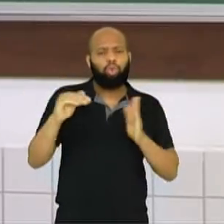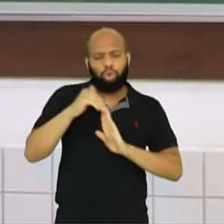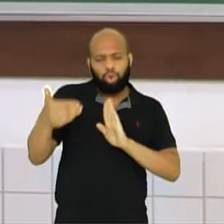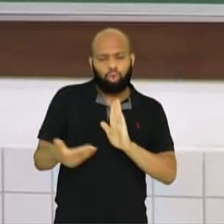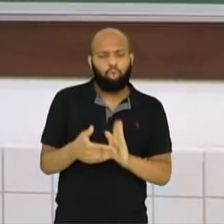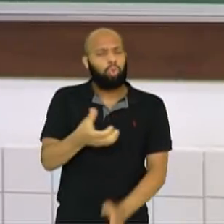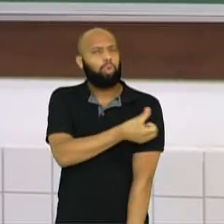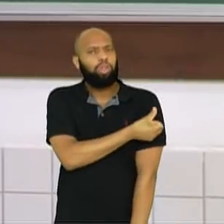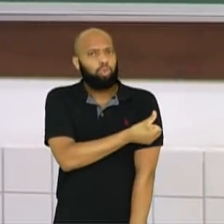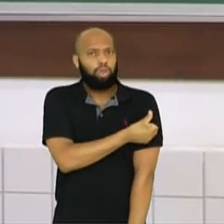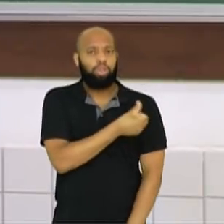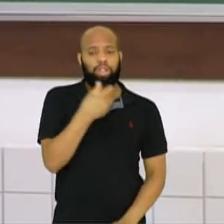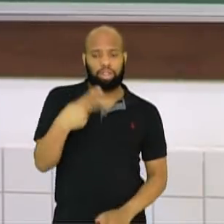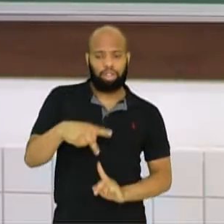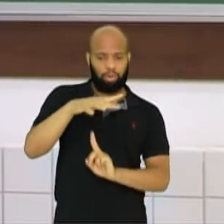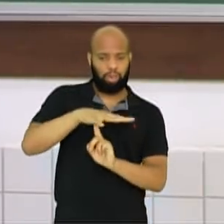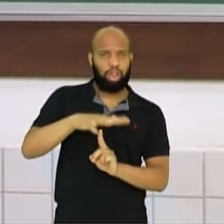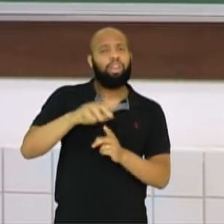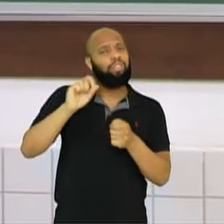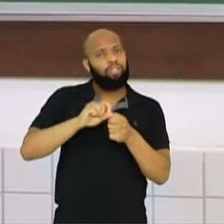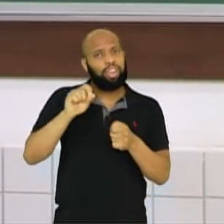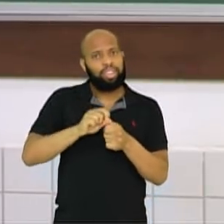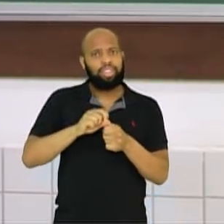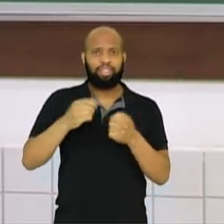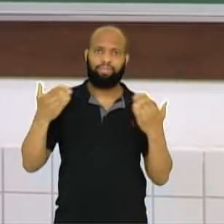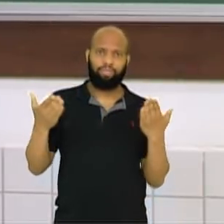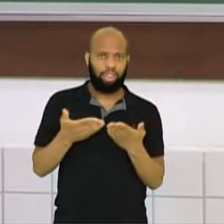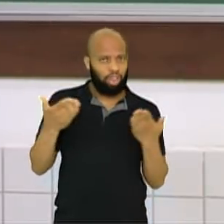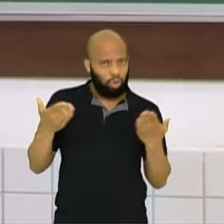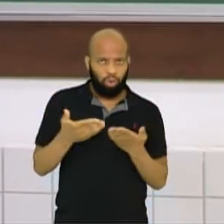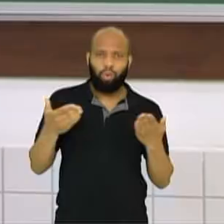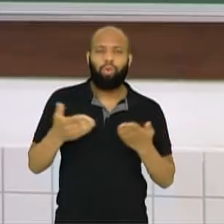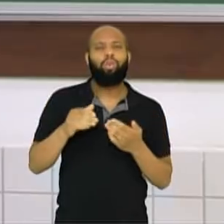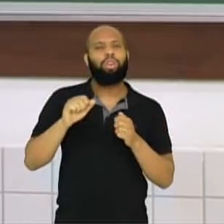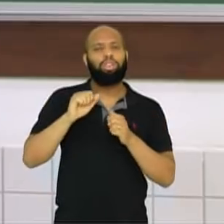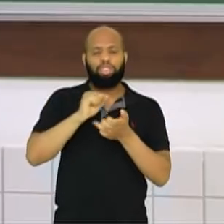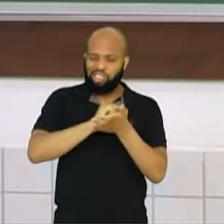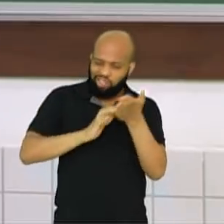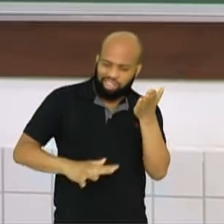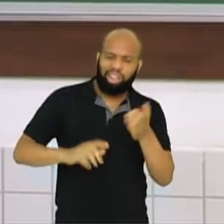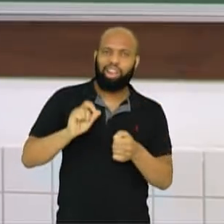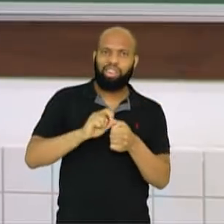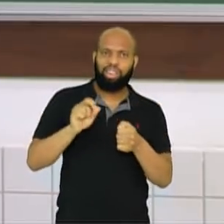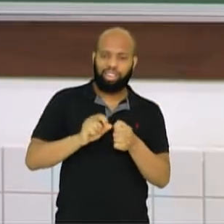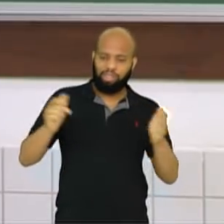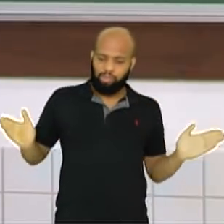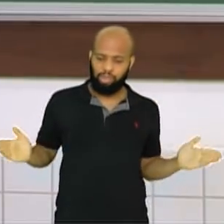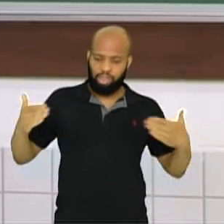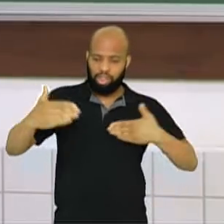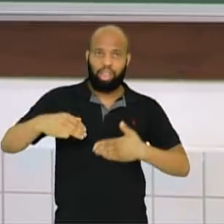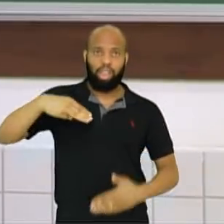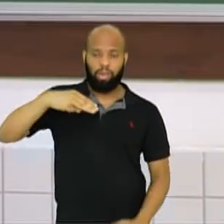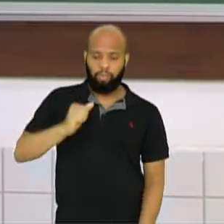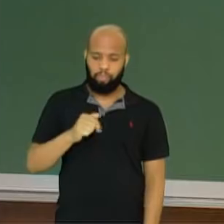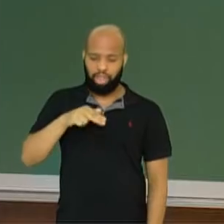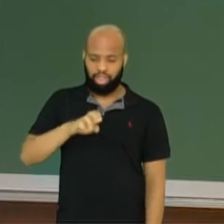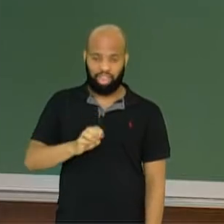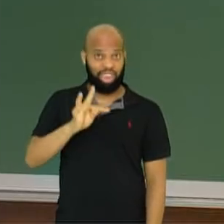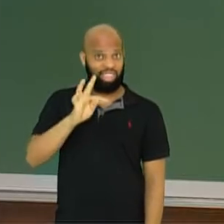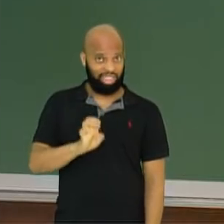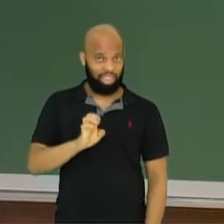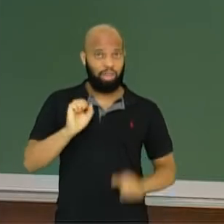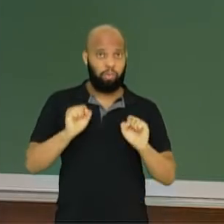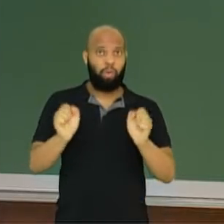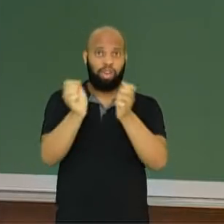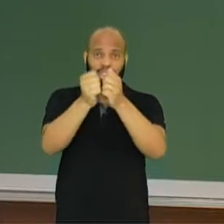galerinha do 6º ano do Paraná, para vocês fazerem mãos na massa, né? Para vocês produzirem uma maquete, pode ser um